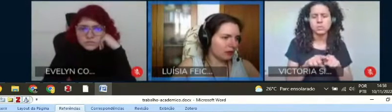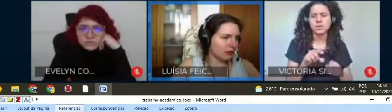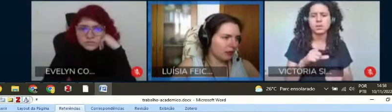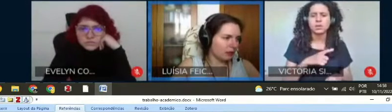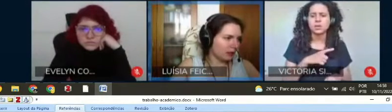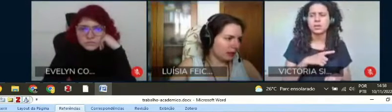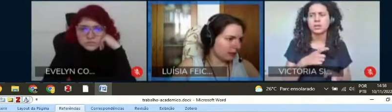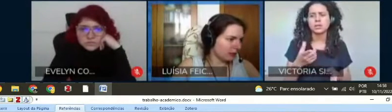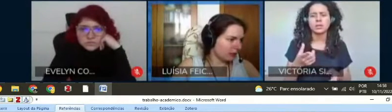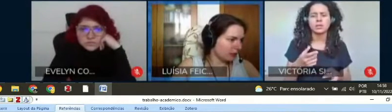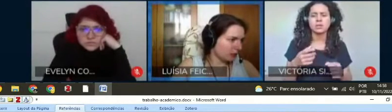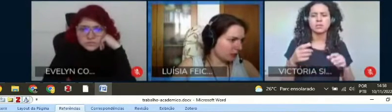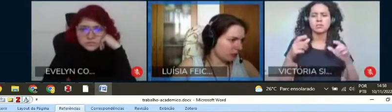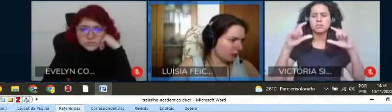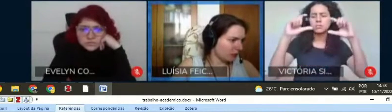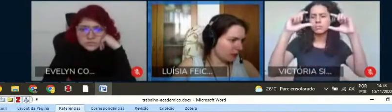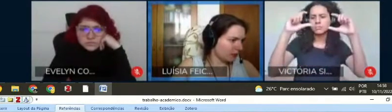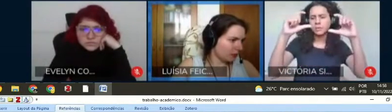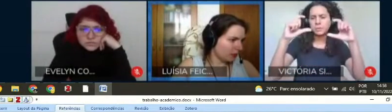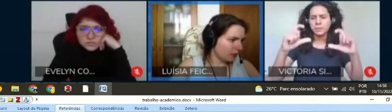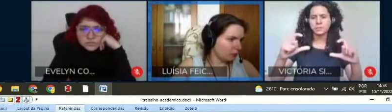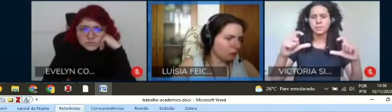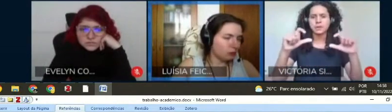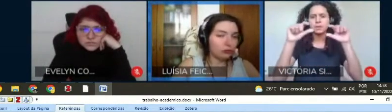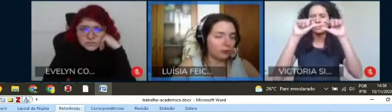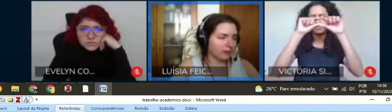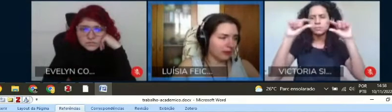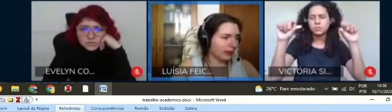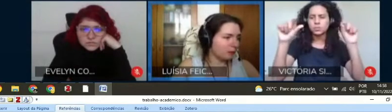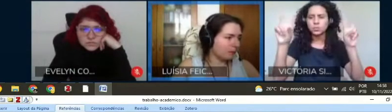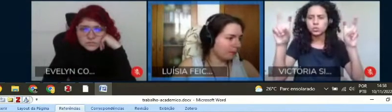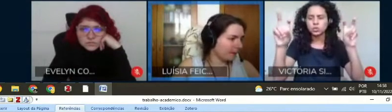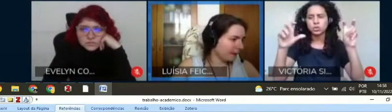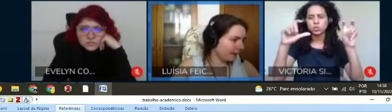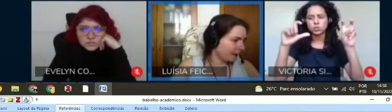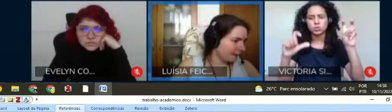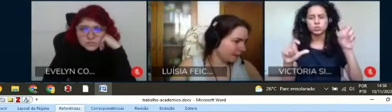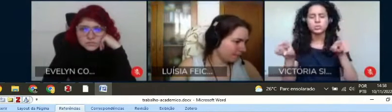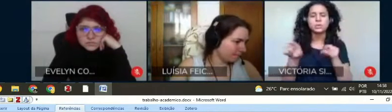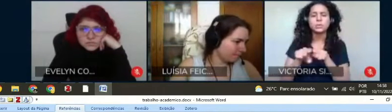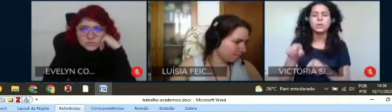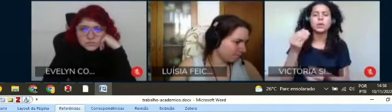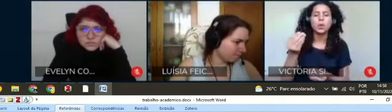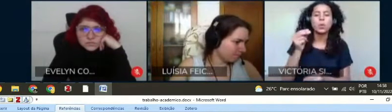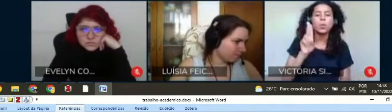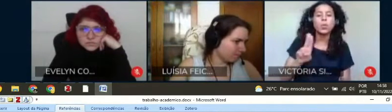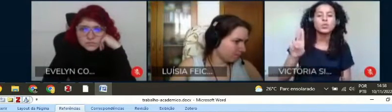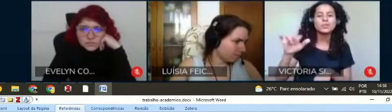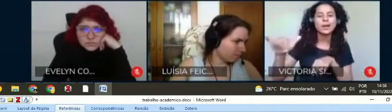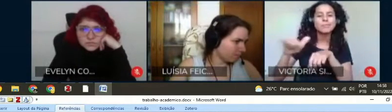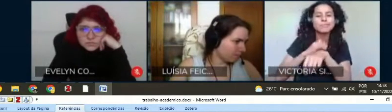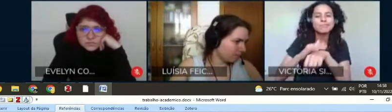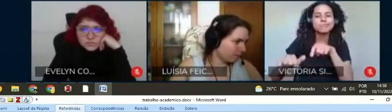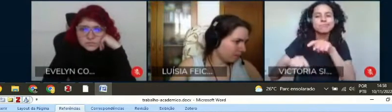sessões, criação das seções, subseções, o uso do pincel.